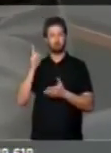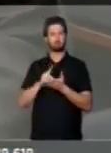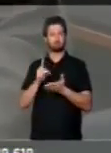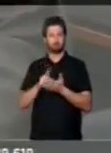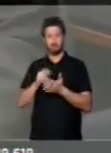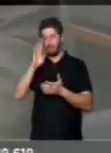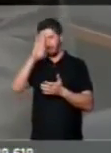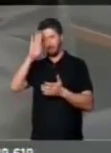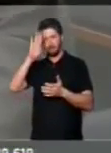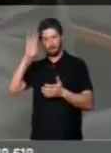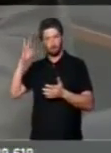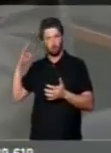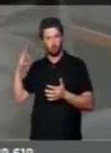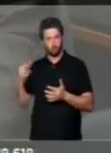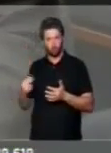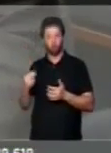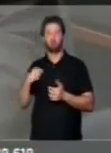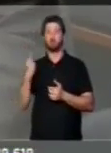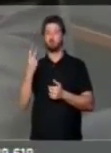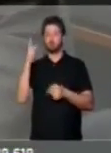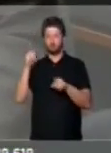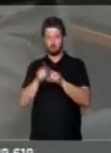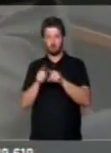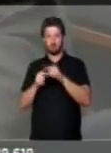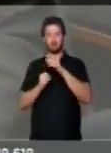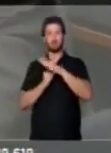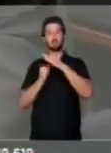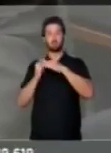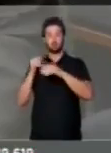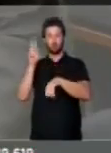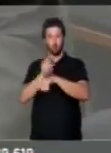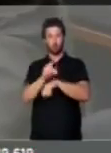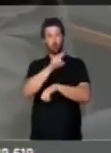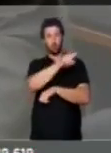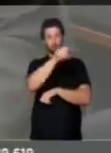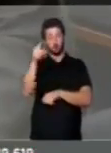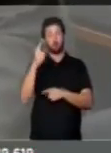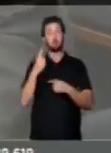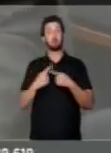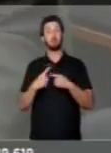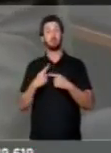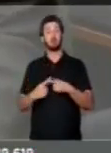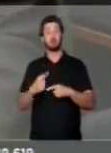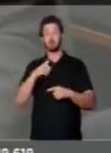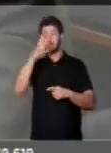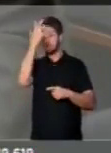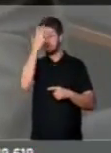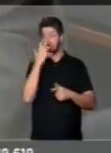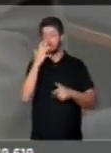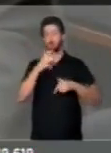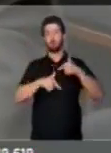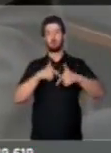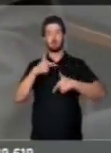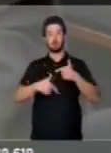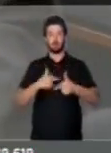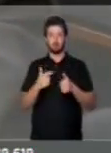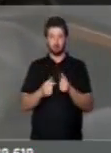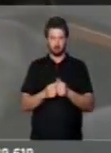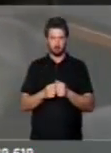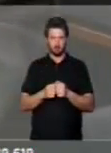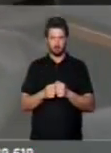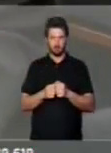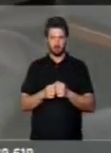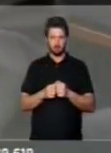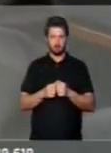a academia, como valorizo também os órgãos de controle, por conta da seriedade